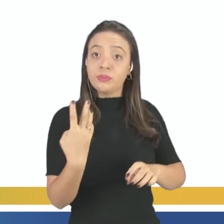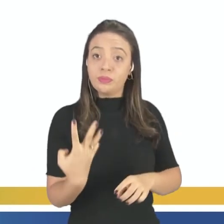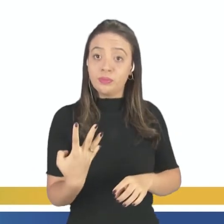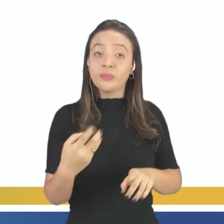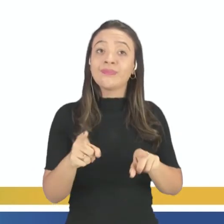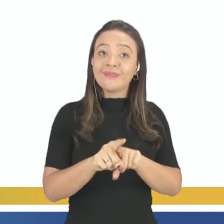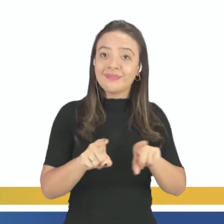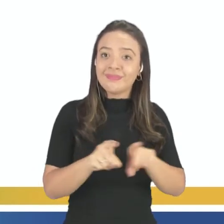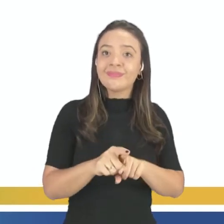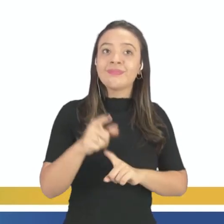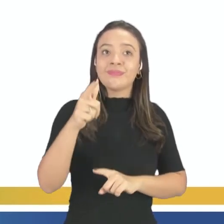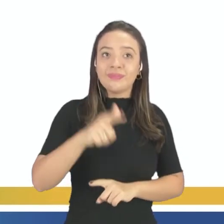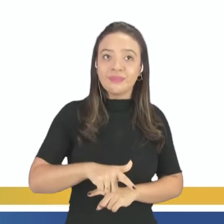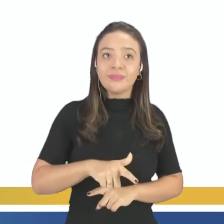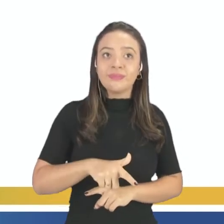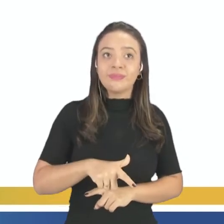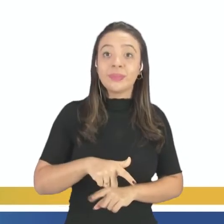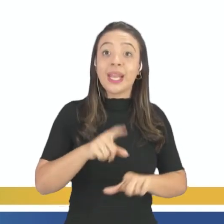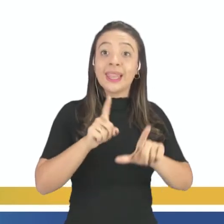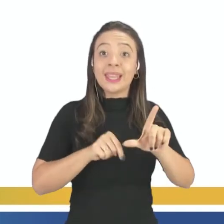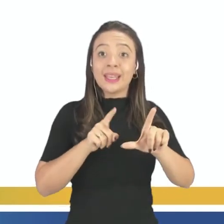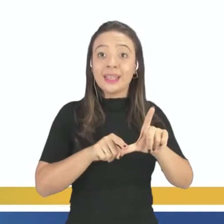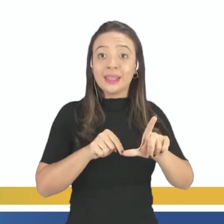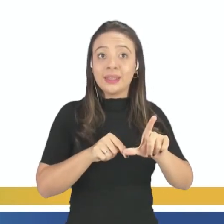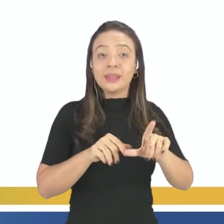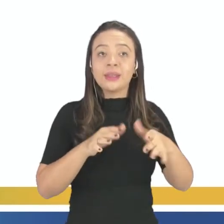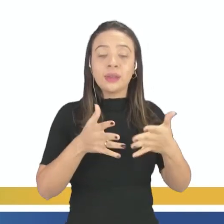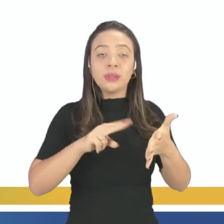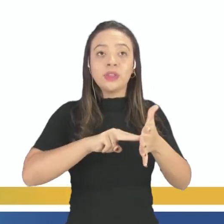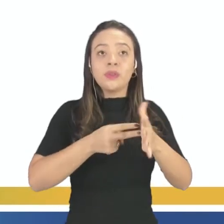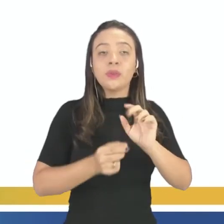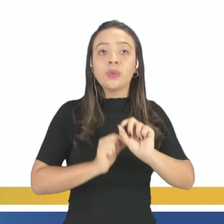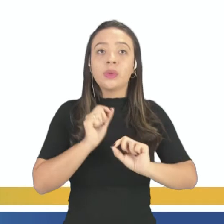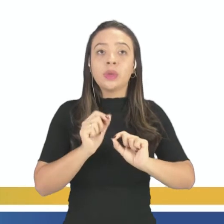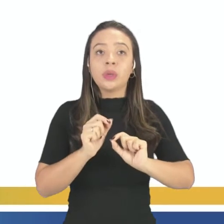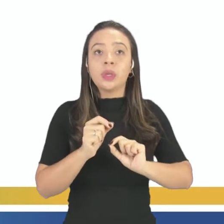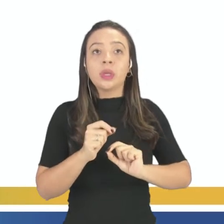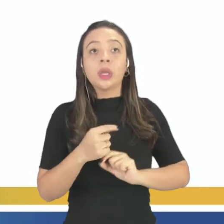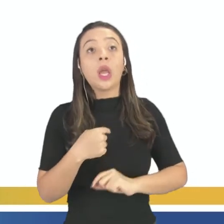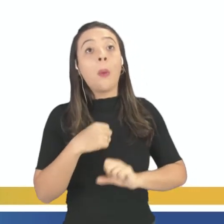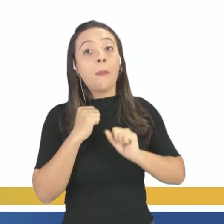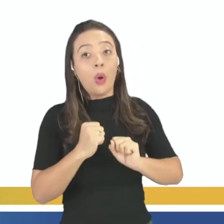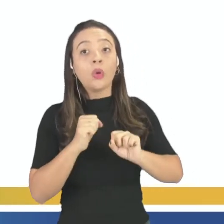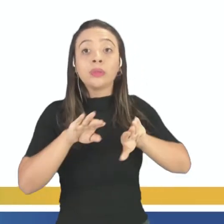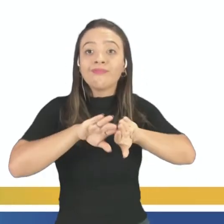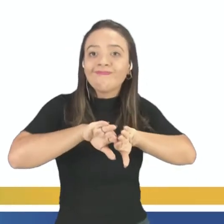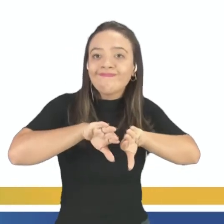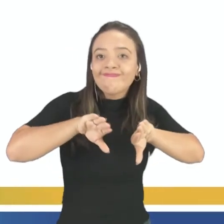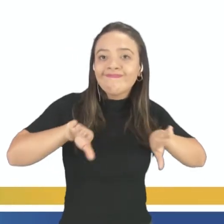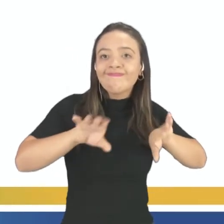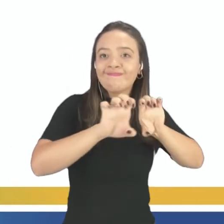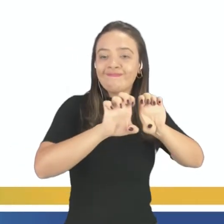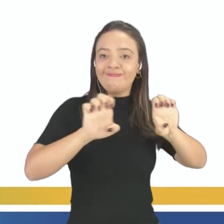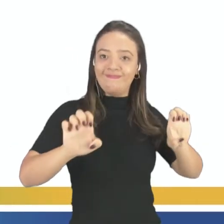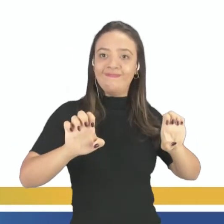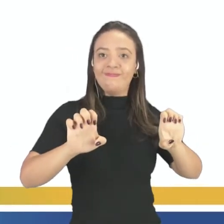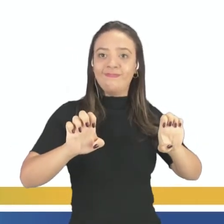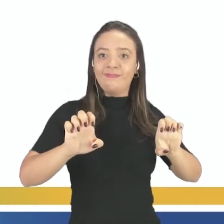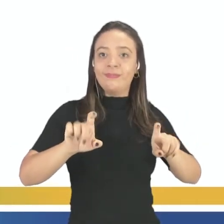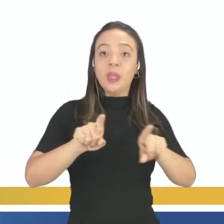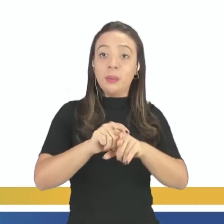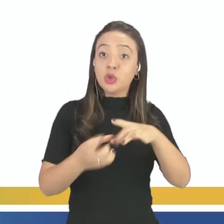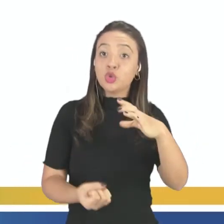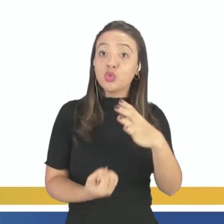também se repetem as incógnitas. Então, isso significa dizer que eu posso desmembrar essas equações e